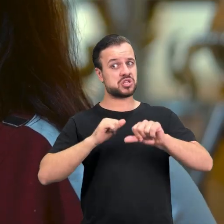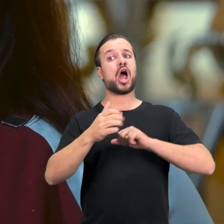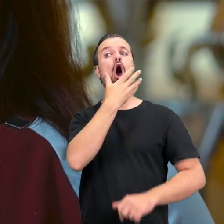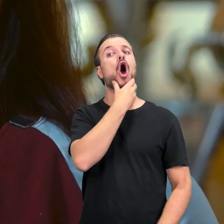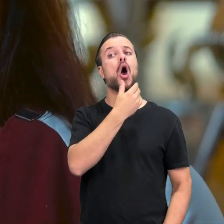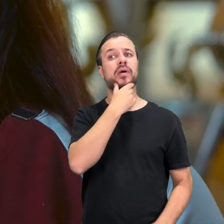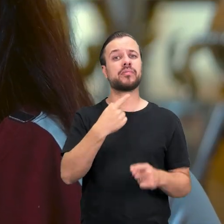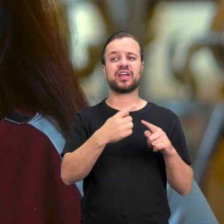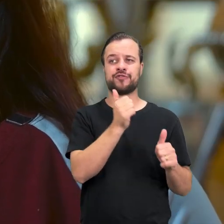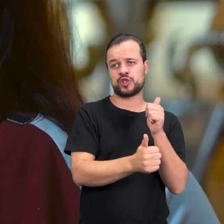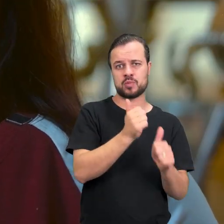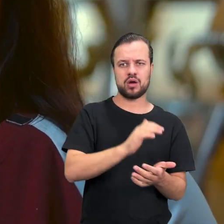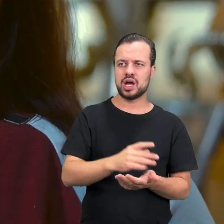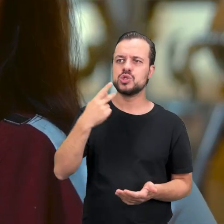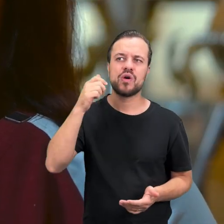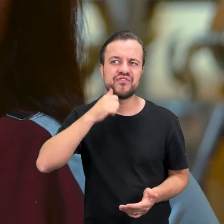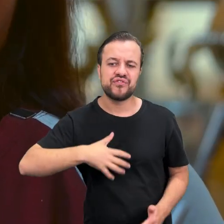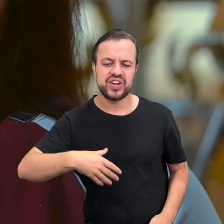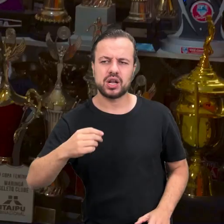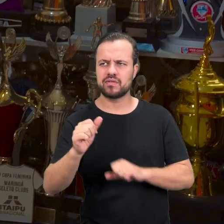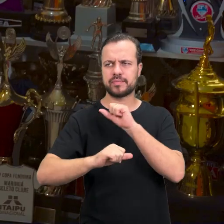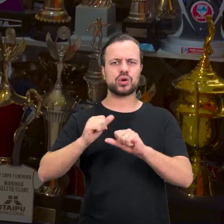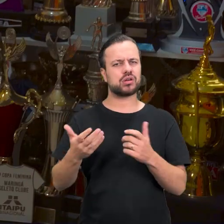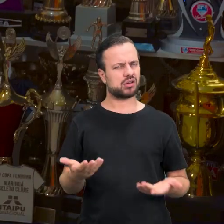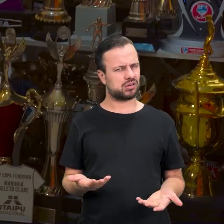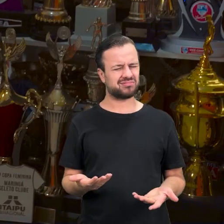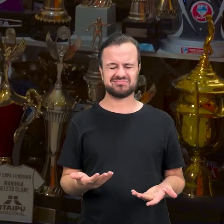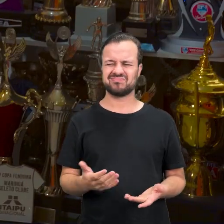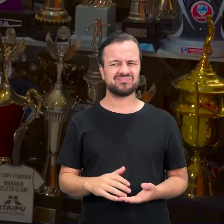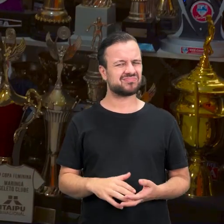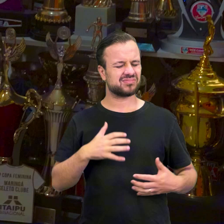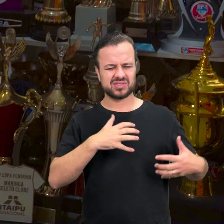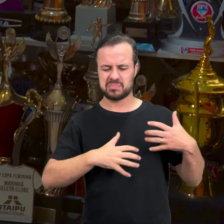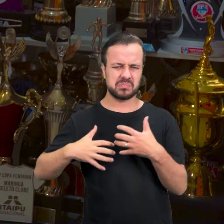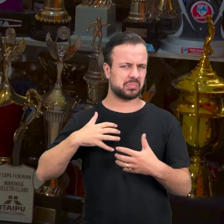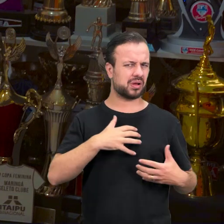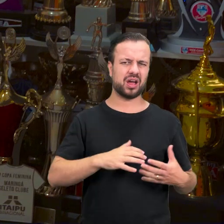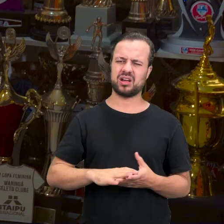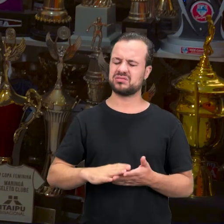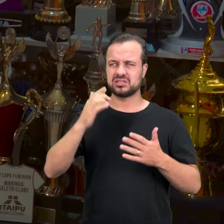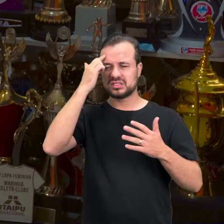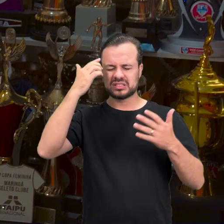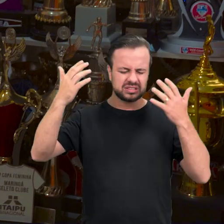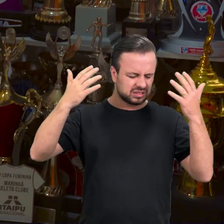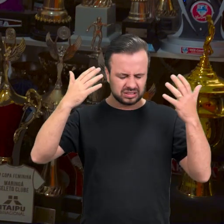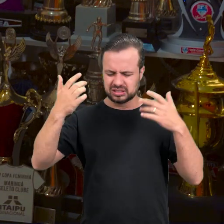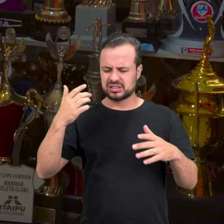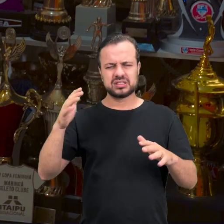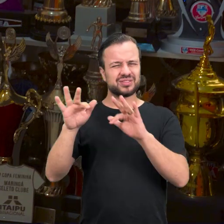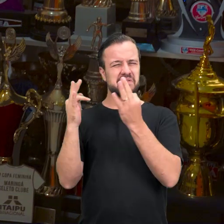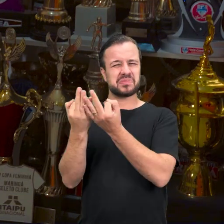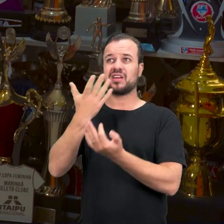jogando futebol. Sua filha... Meu Deus, isso abala qualquer pessoa, psicológico e a família, né?